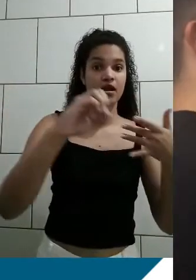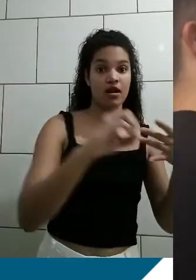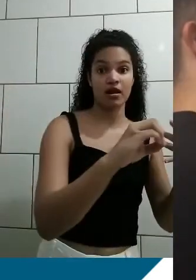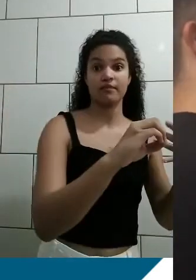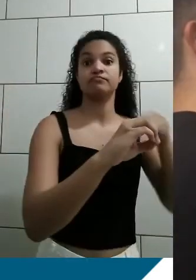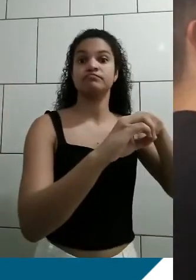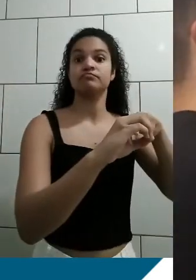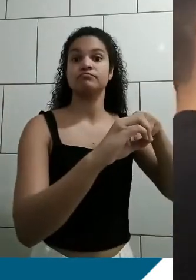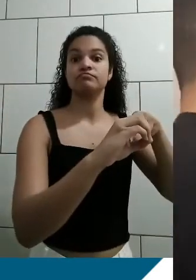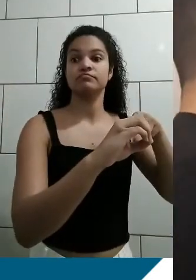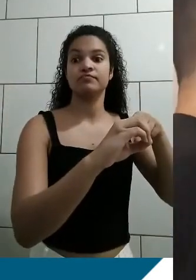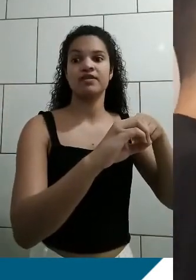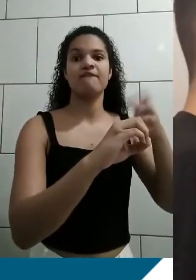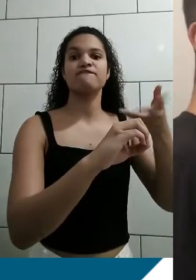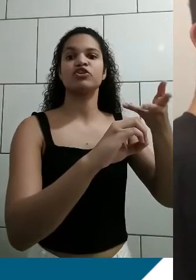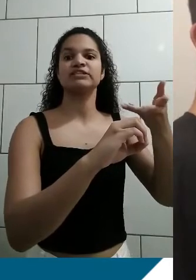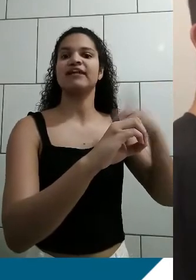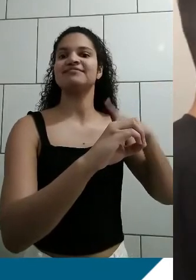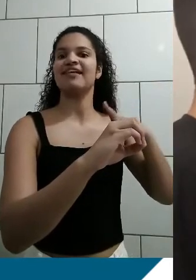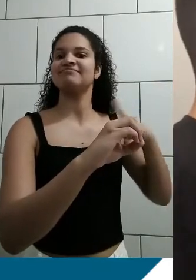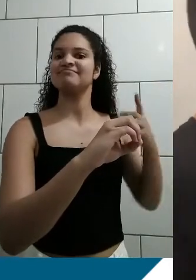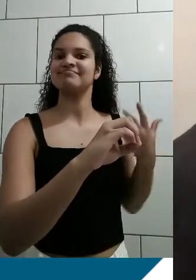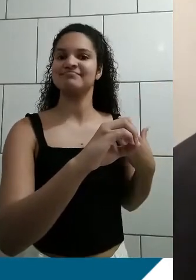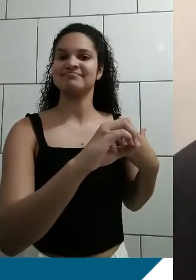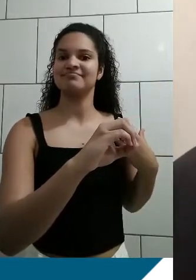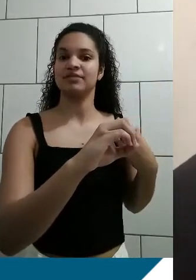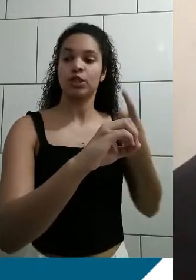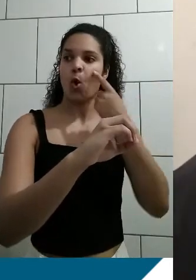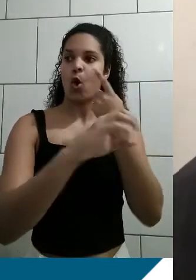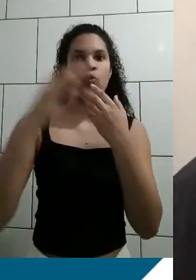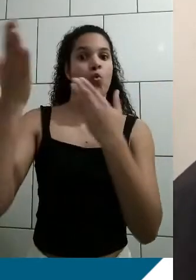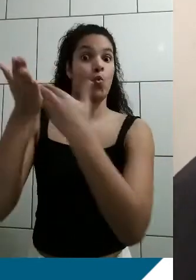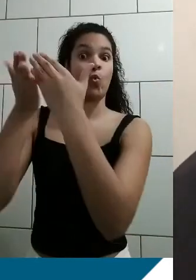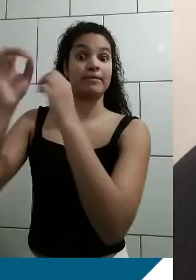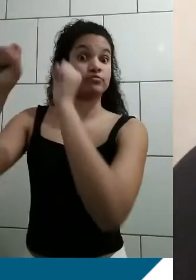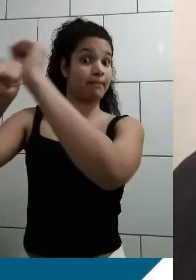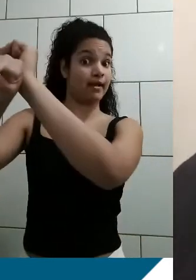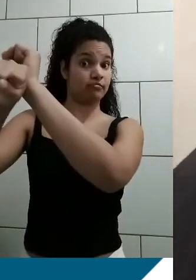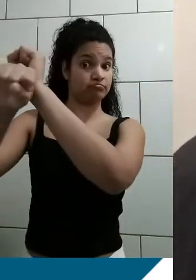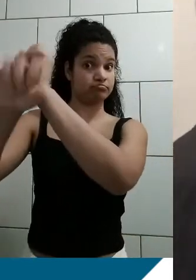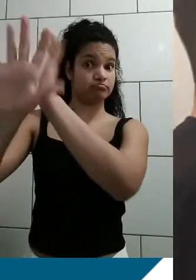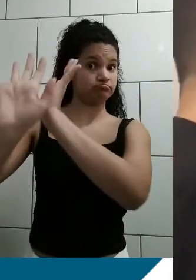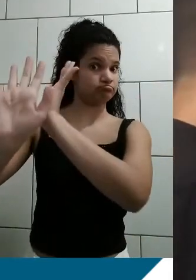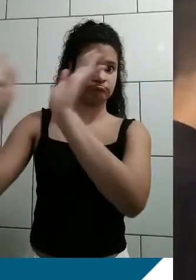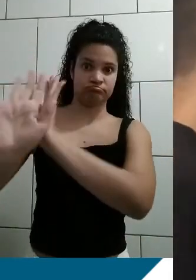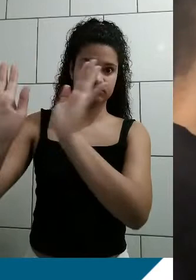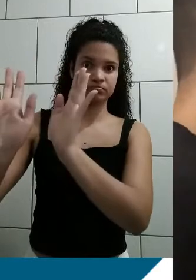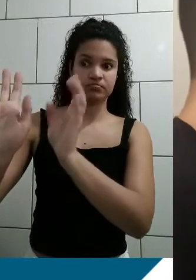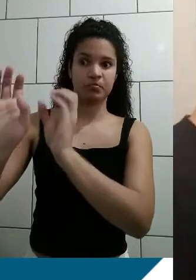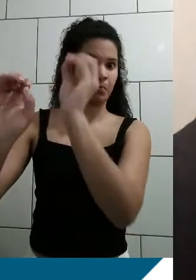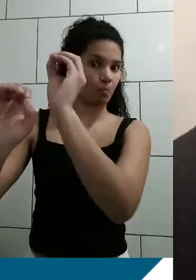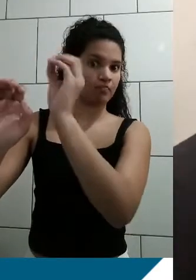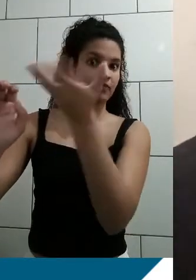que inicialmente ele estava parado a uma certa altura. Agora ele está numa altura igual a 0, só que ele está com velocidade. E o que ocorreu